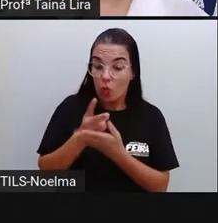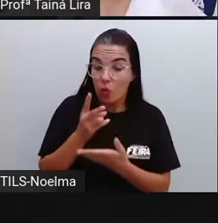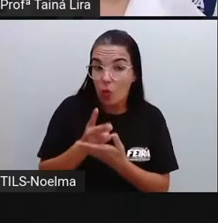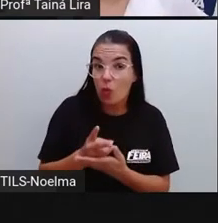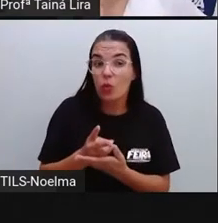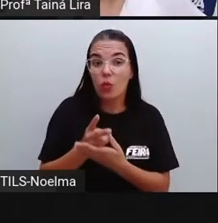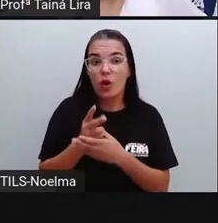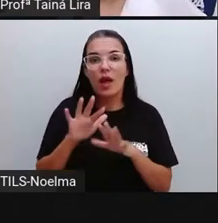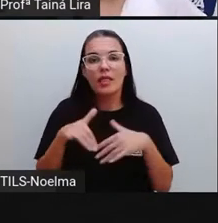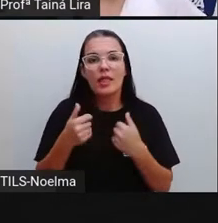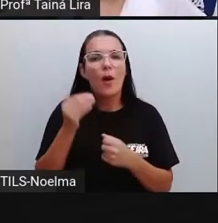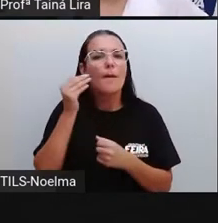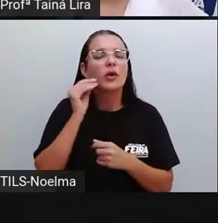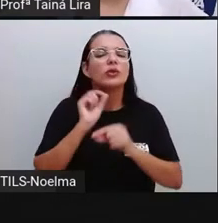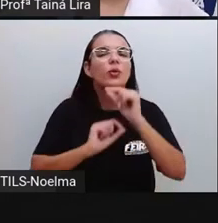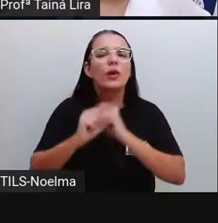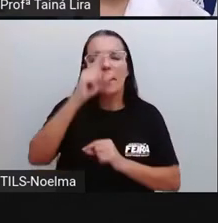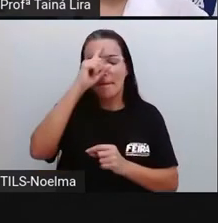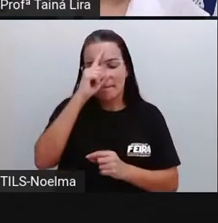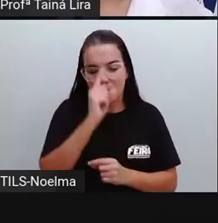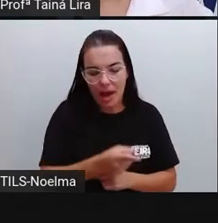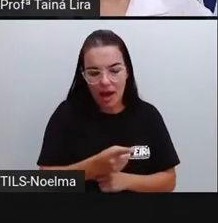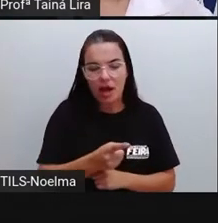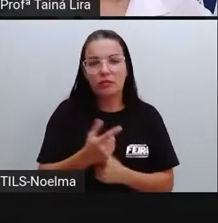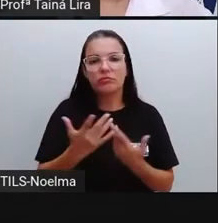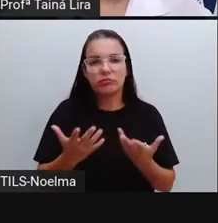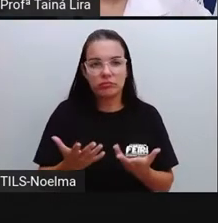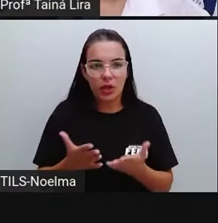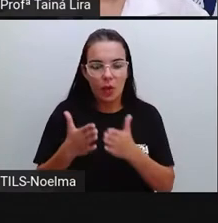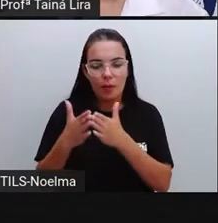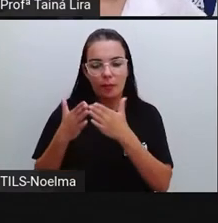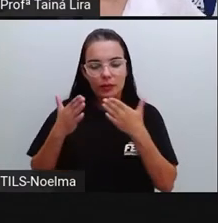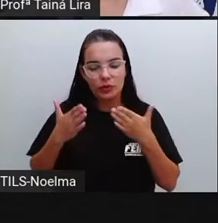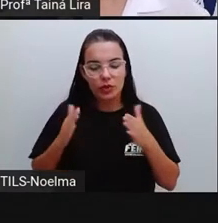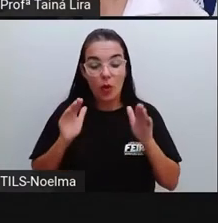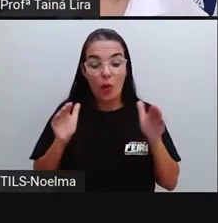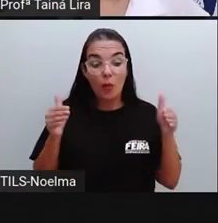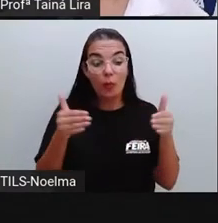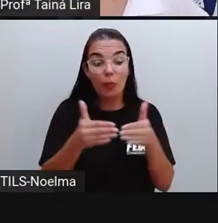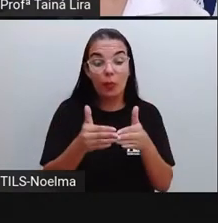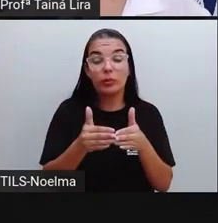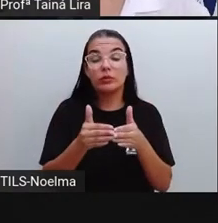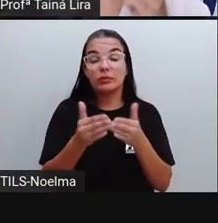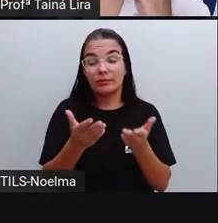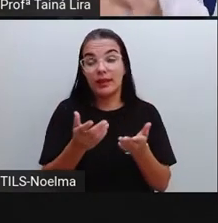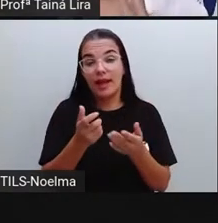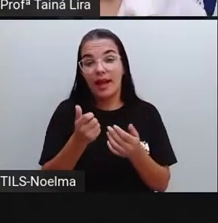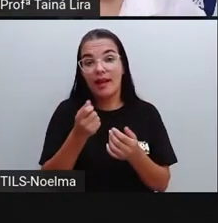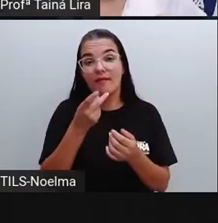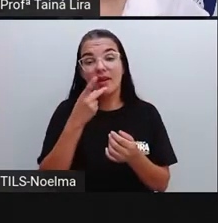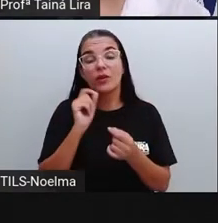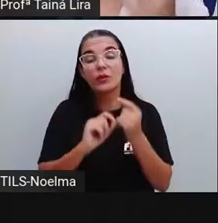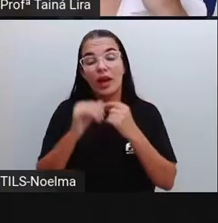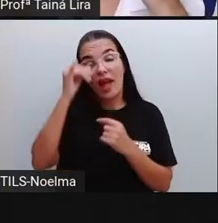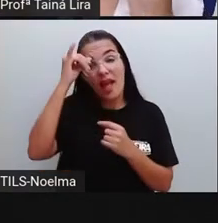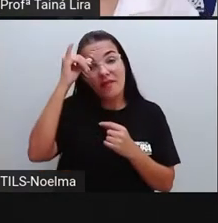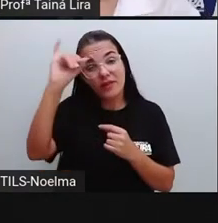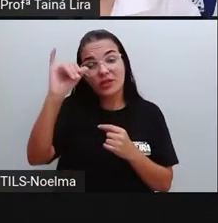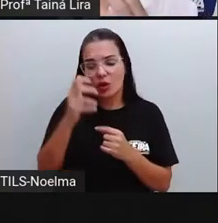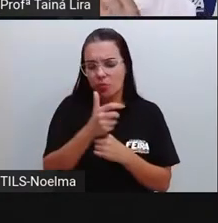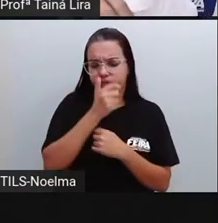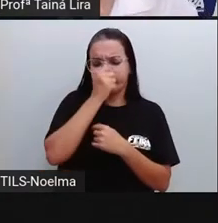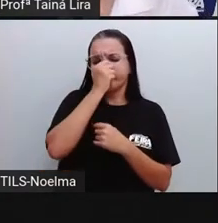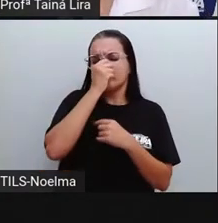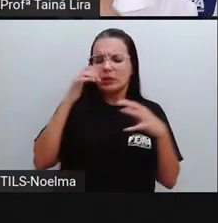indicando realmente uma ordem ou um pedido aí para o público-alvo. Então, evite aglomerações. A gente está pedindo a vocês que